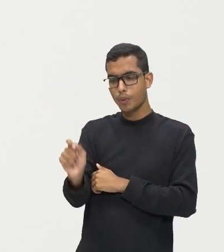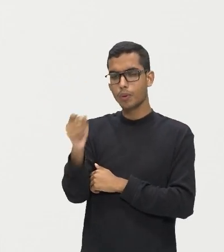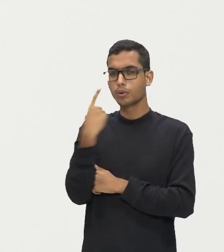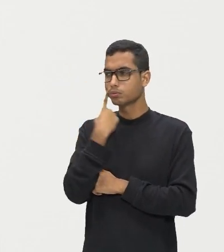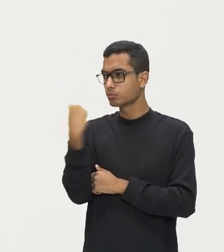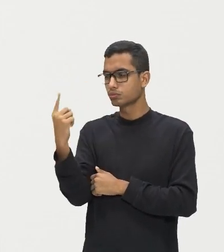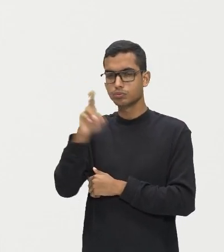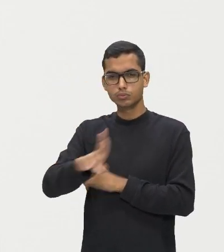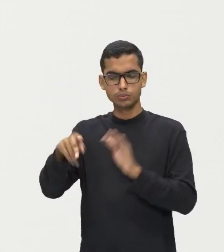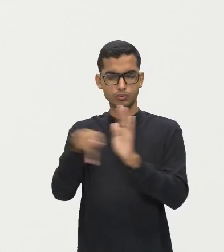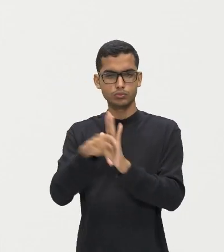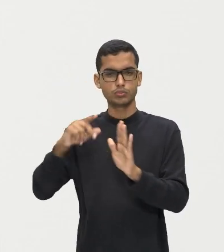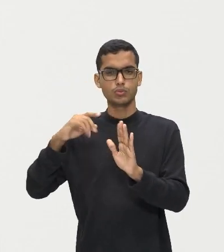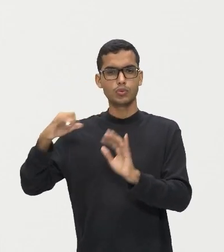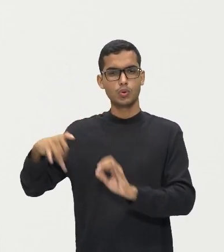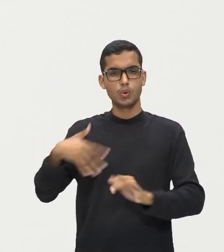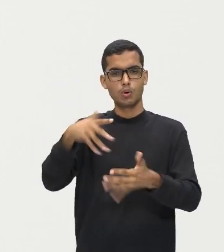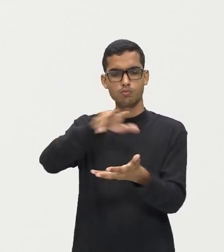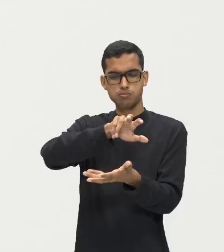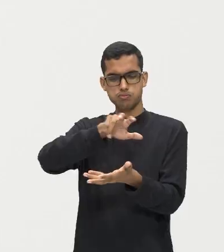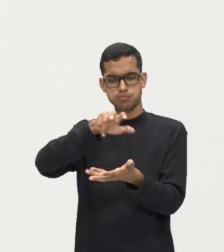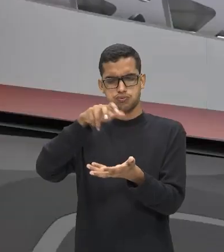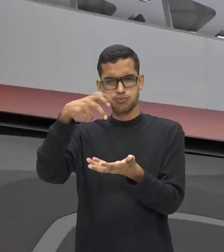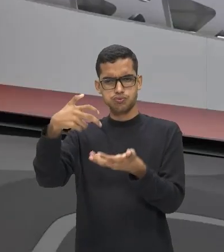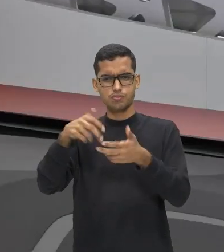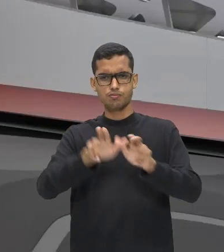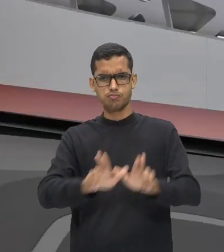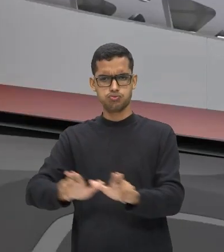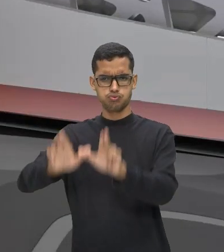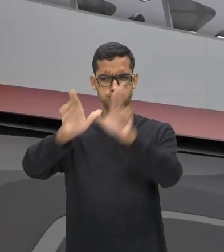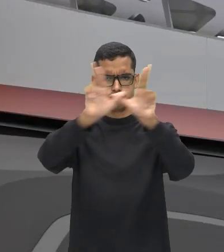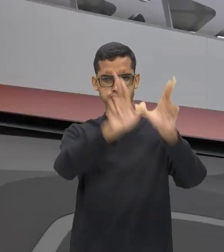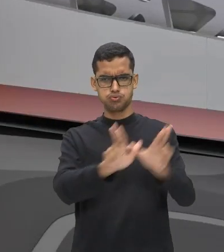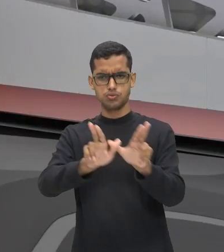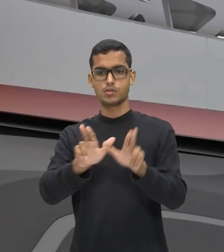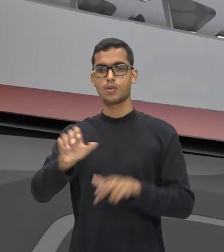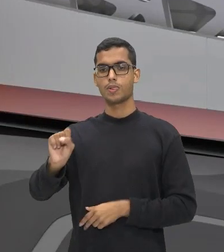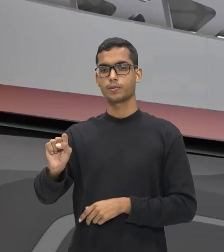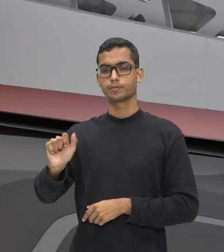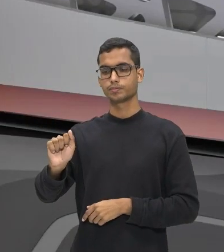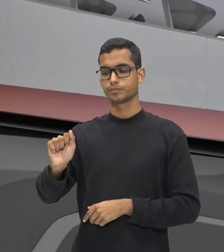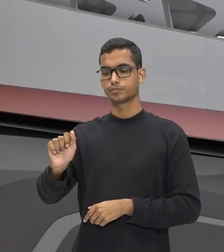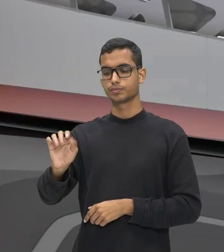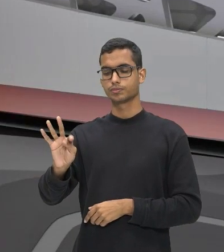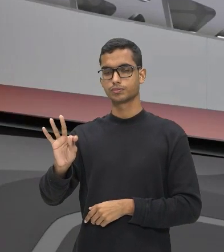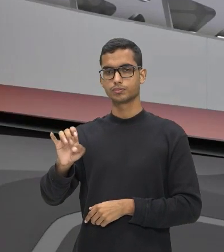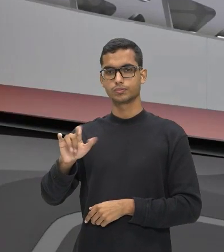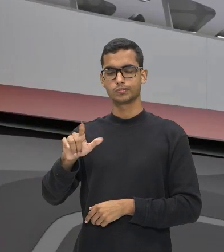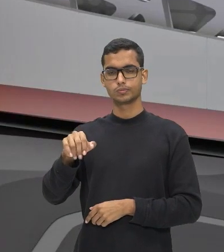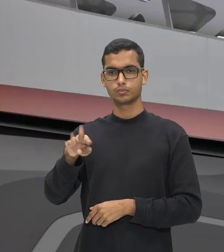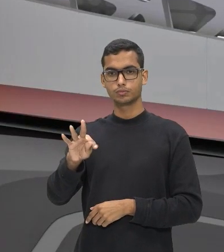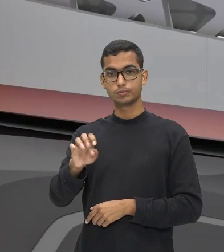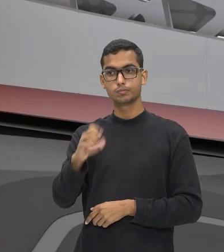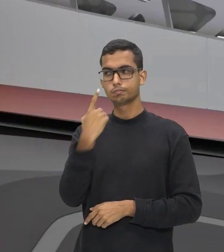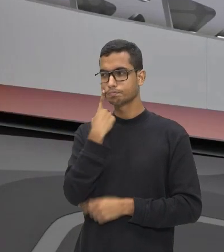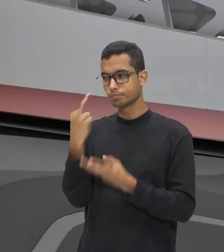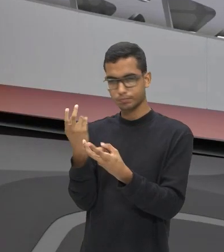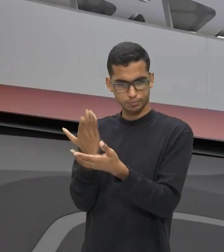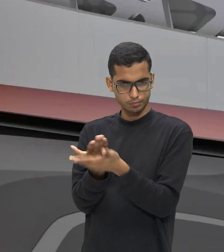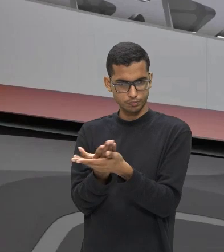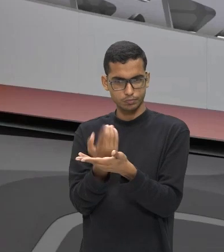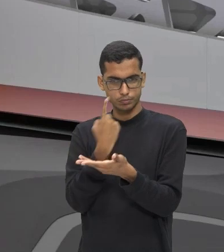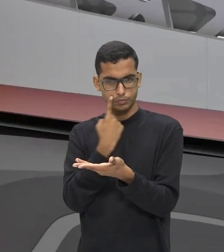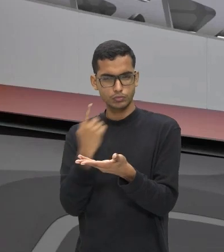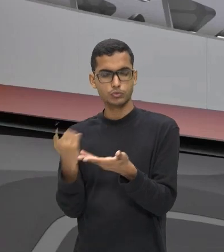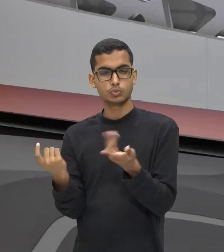do satélite. Como a gente viu na animação, os mapas podem vir de diversas fontes. E uma das fontes